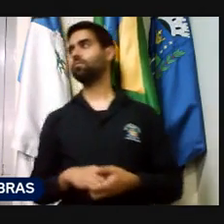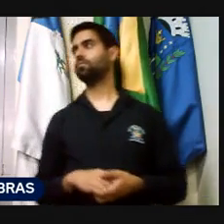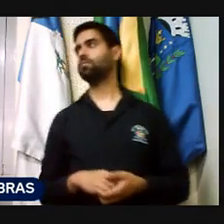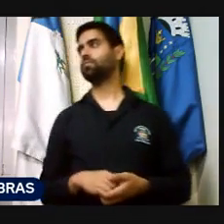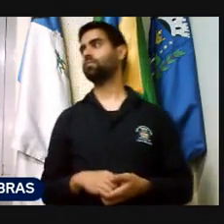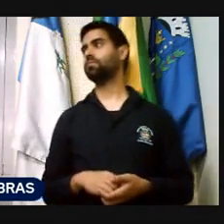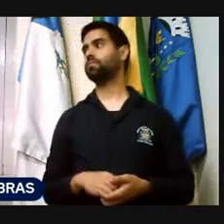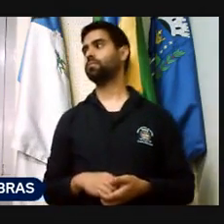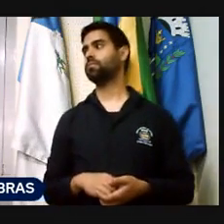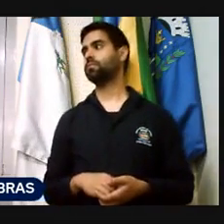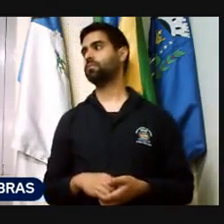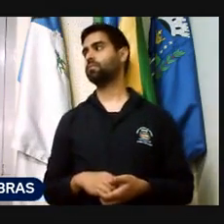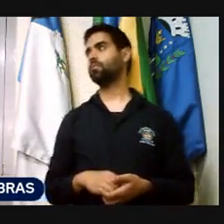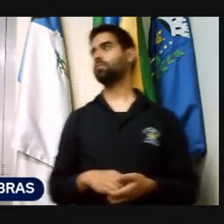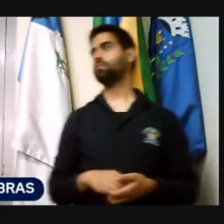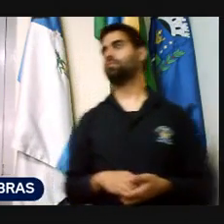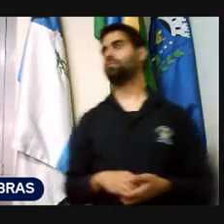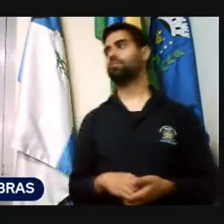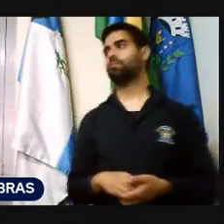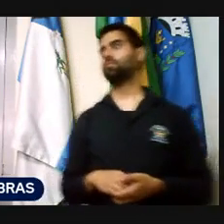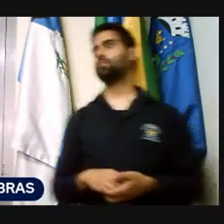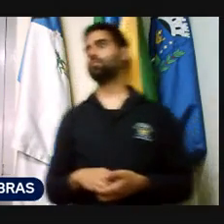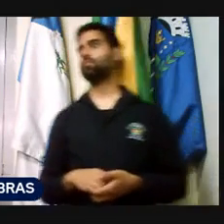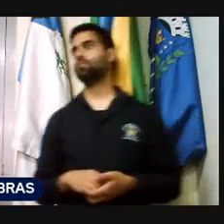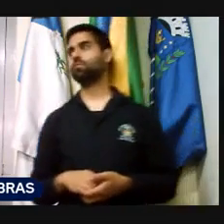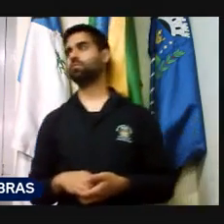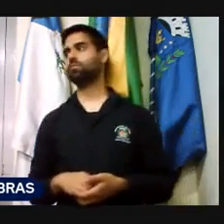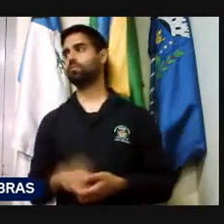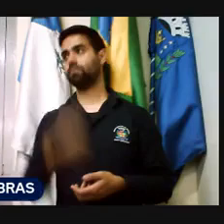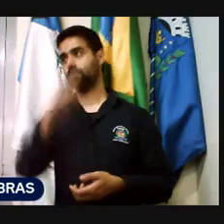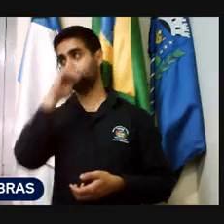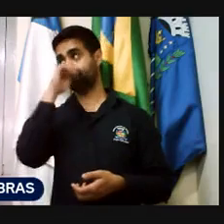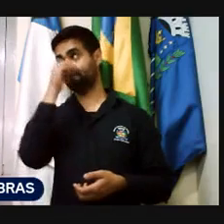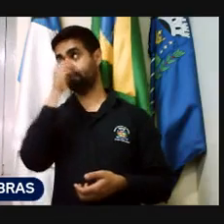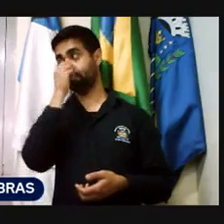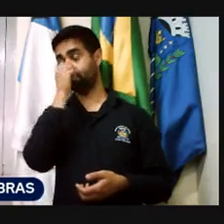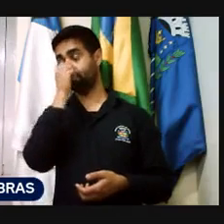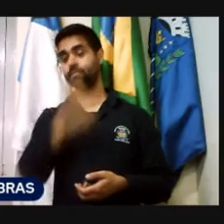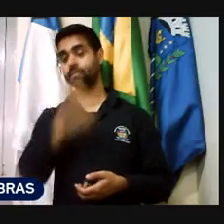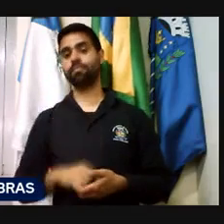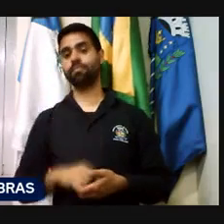a permissão, se a gente pode usar o uso da tribuna aí, porque a gente teve que sair por uma situação de doença.